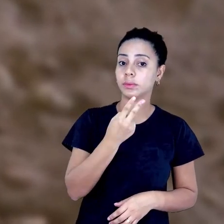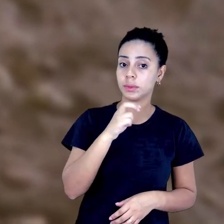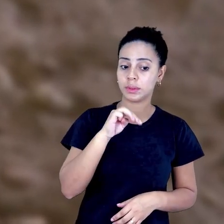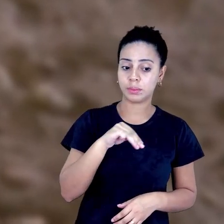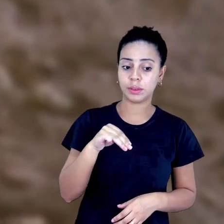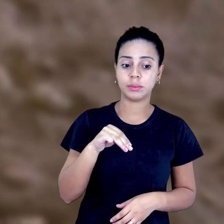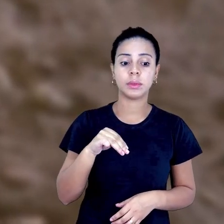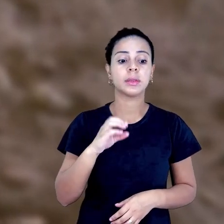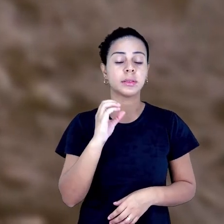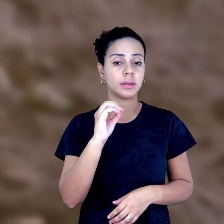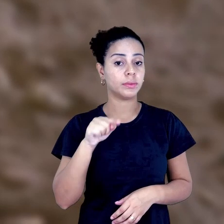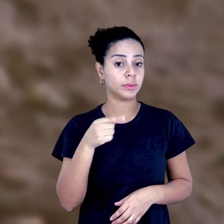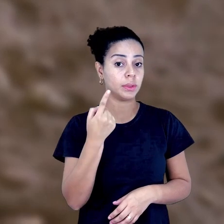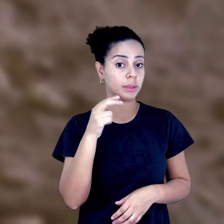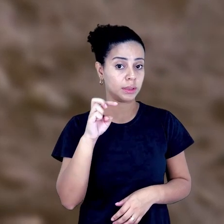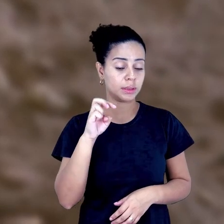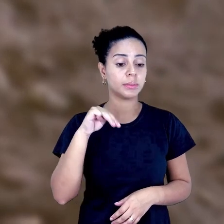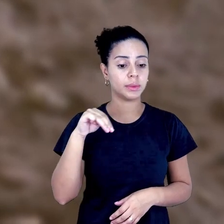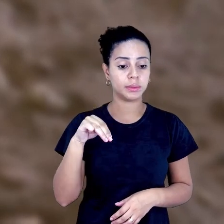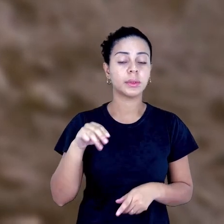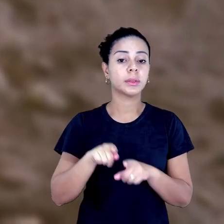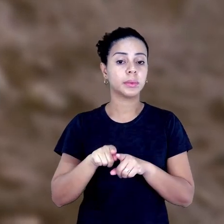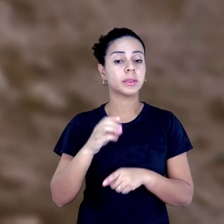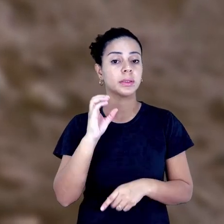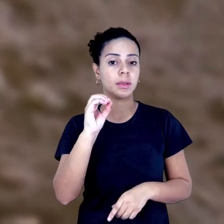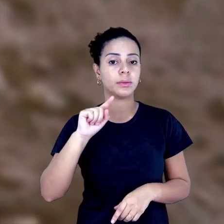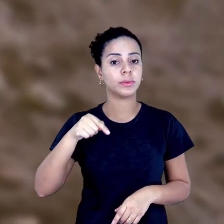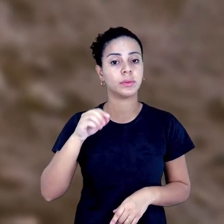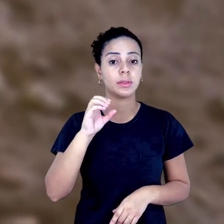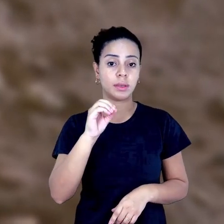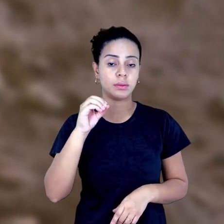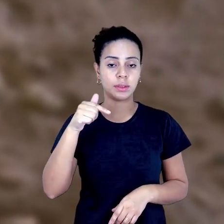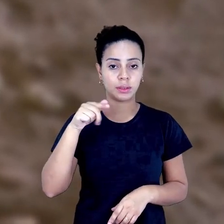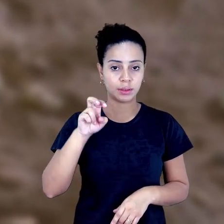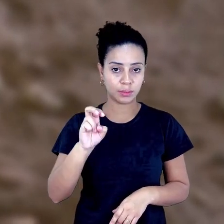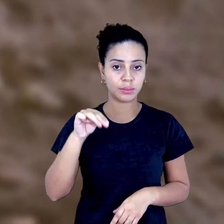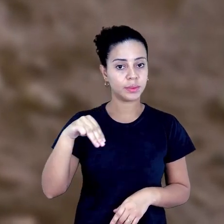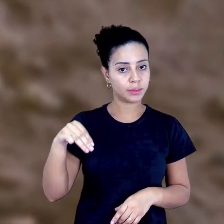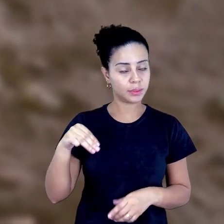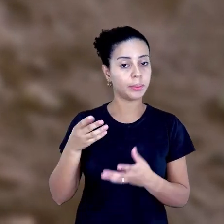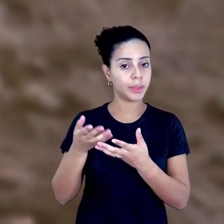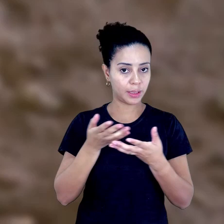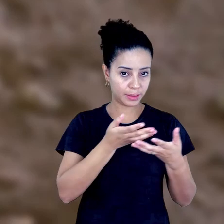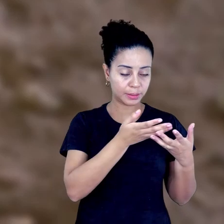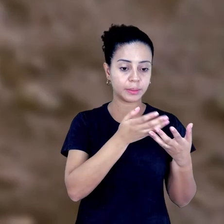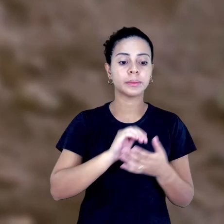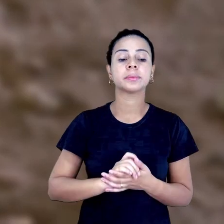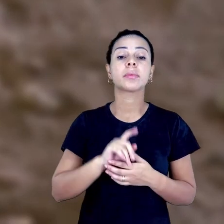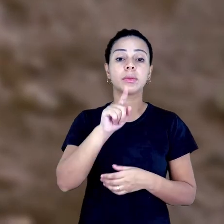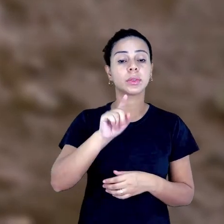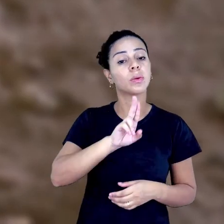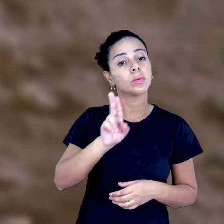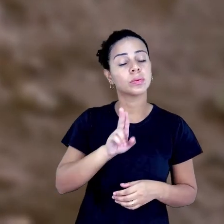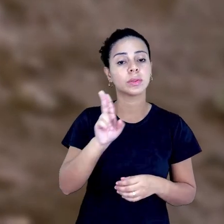0,25 mm, 0,15 mm e 0,075 mm, utilizando-se a